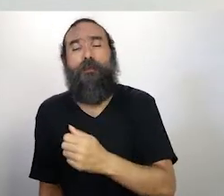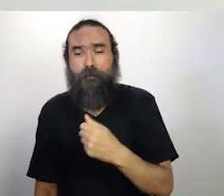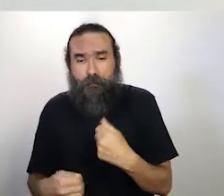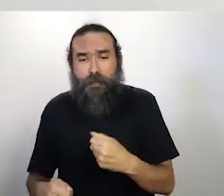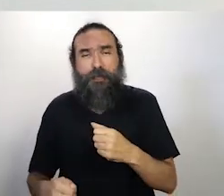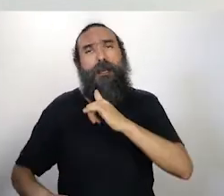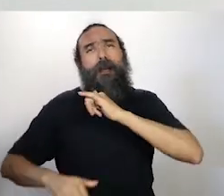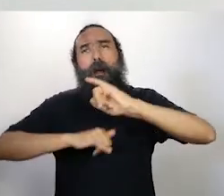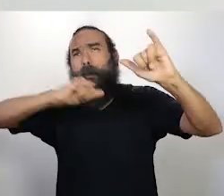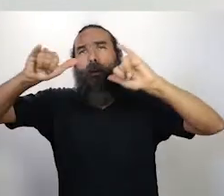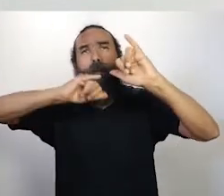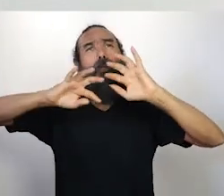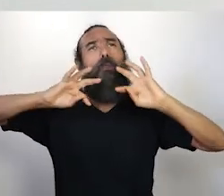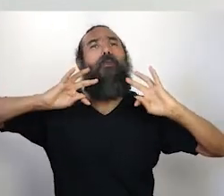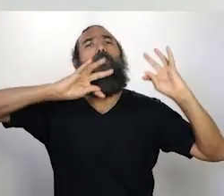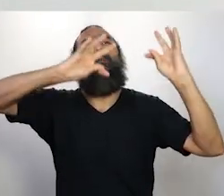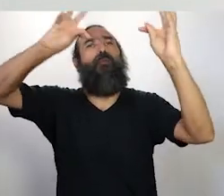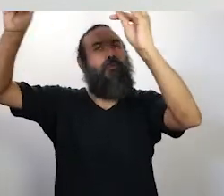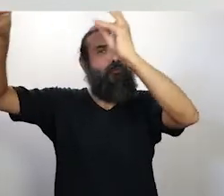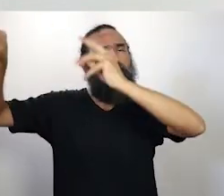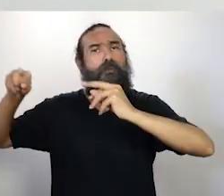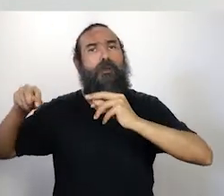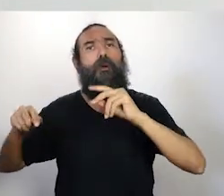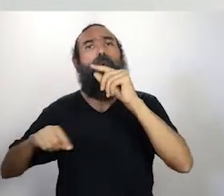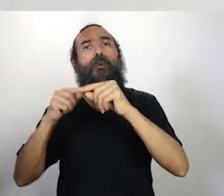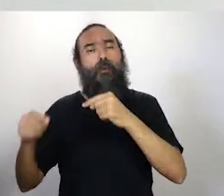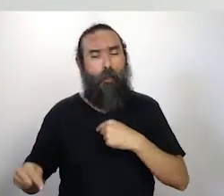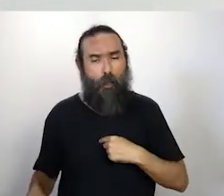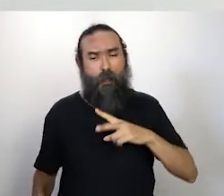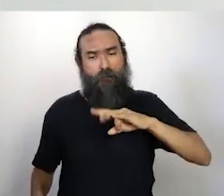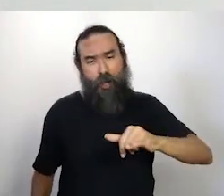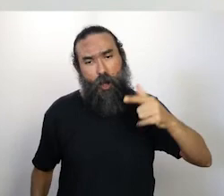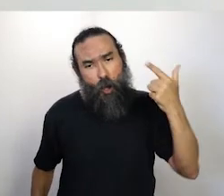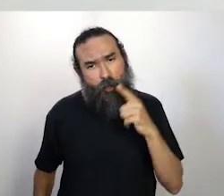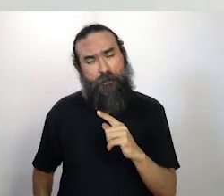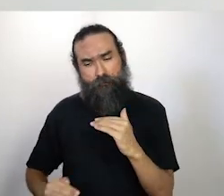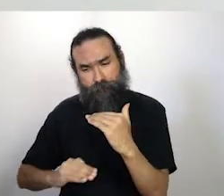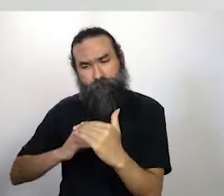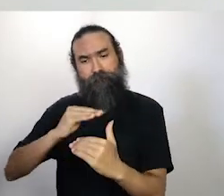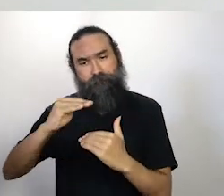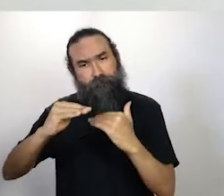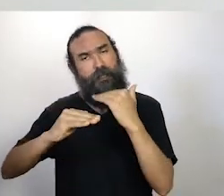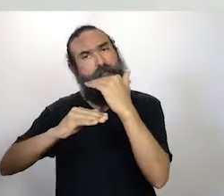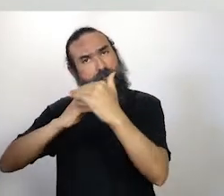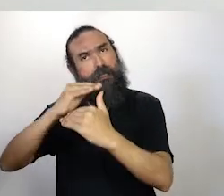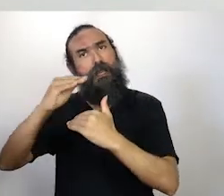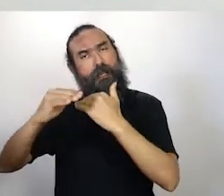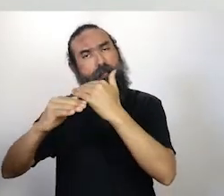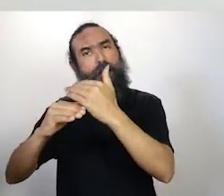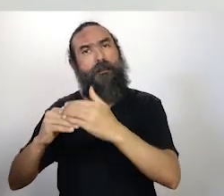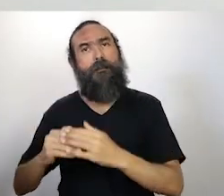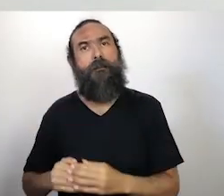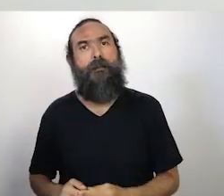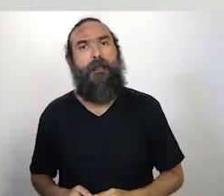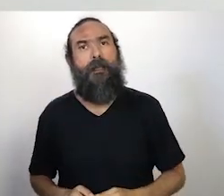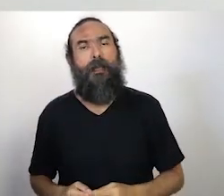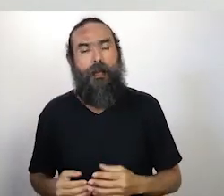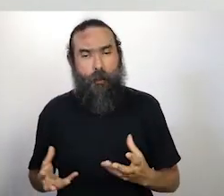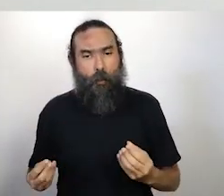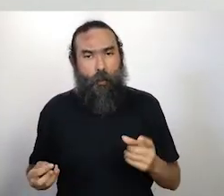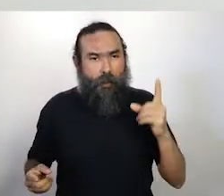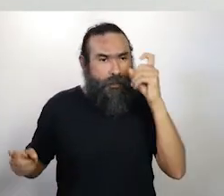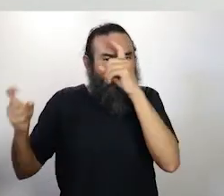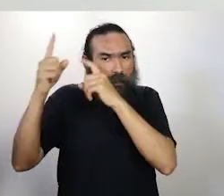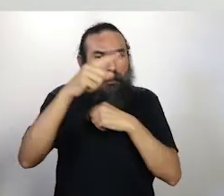em todos os espaços que a gente vai conseguir, né, com que a gente avance, né, em muitas situações